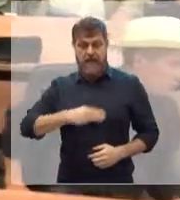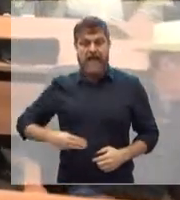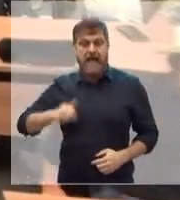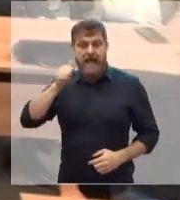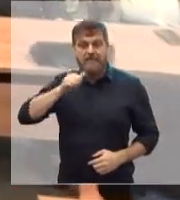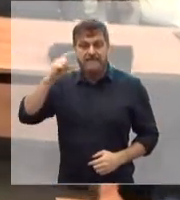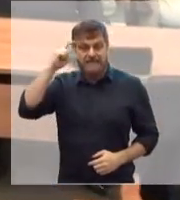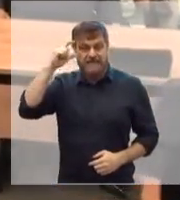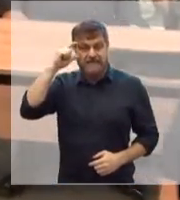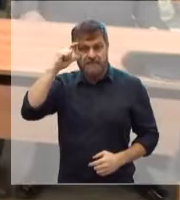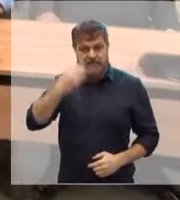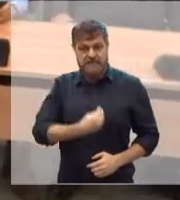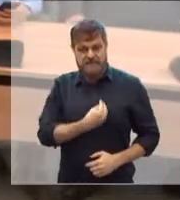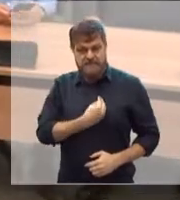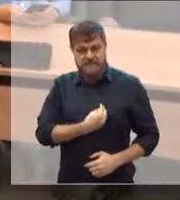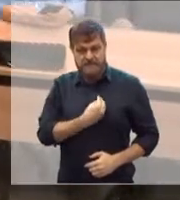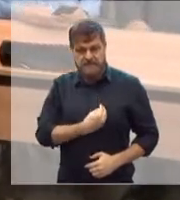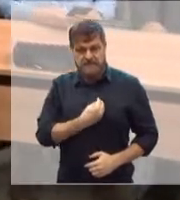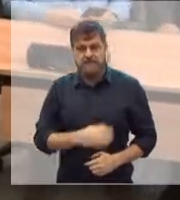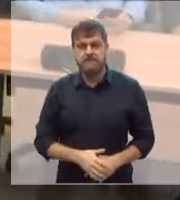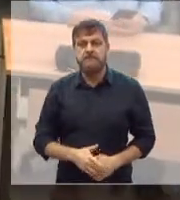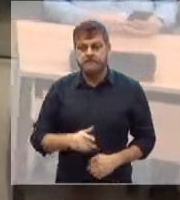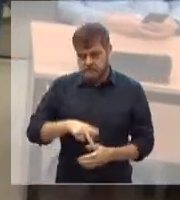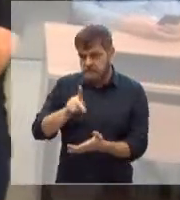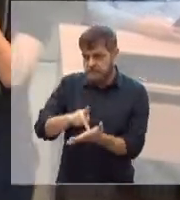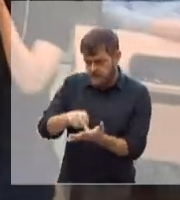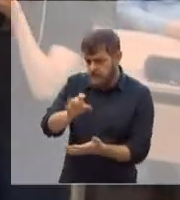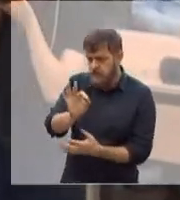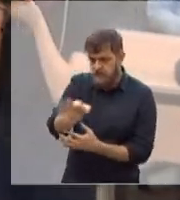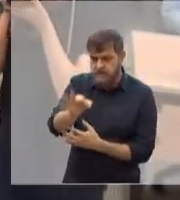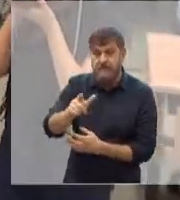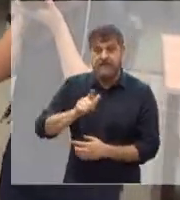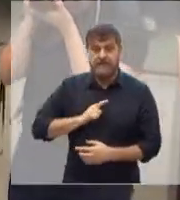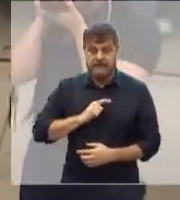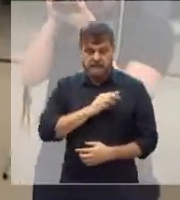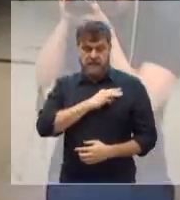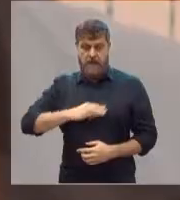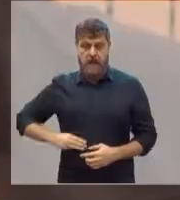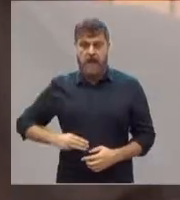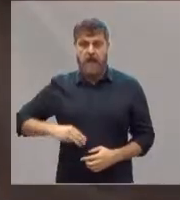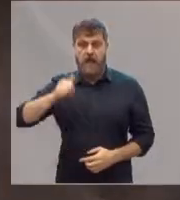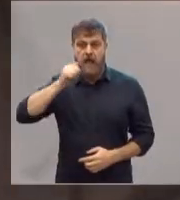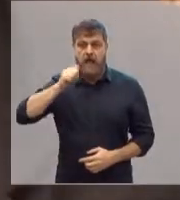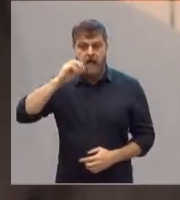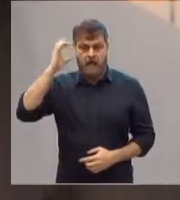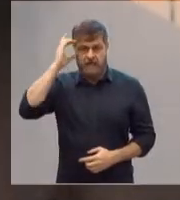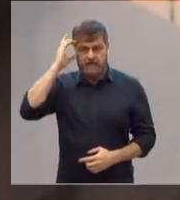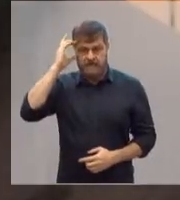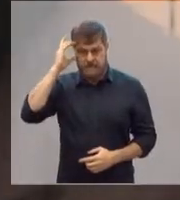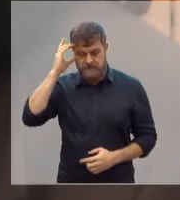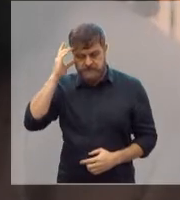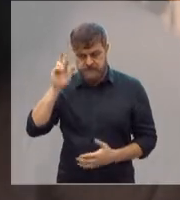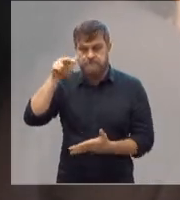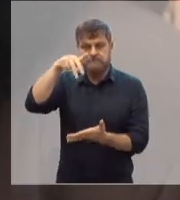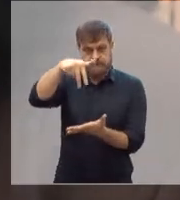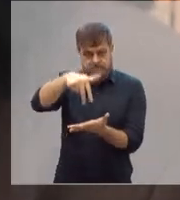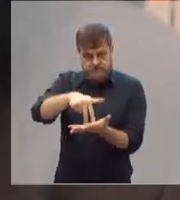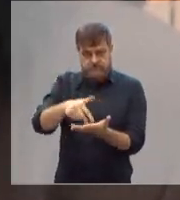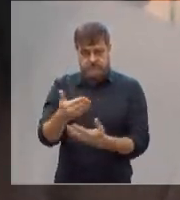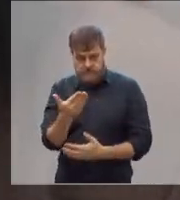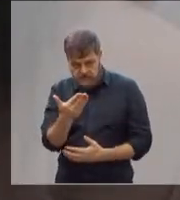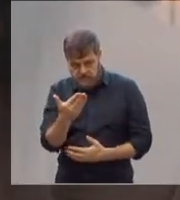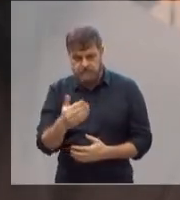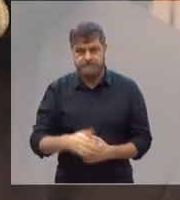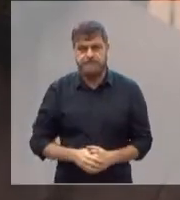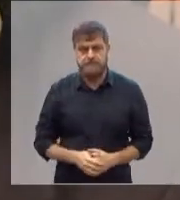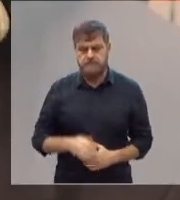ministra aqui, né, na Câmara. É verdade. Então nós tivemos aqui a presença da ministra, doutora